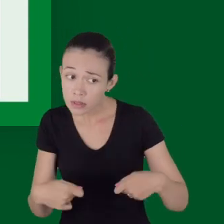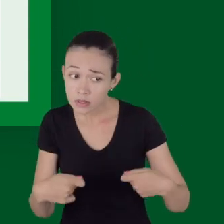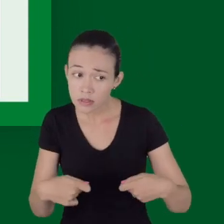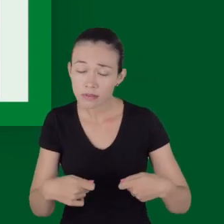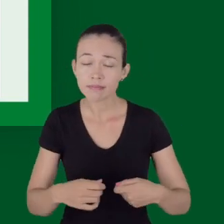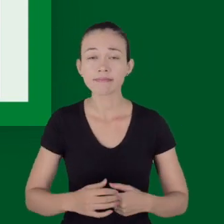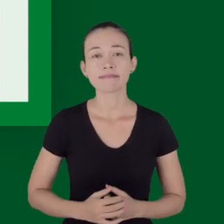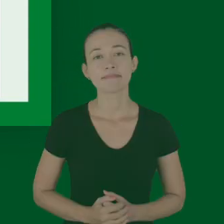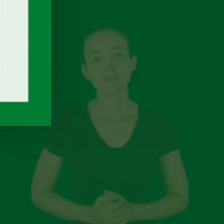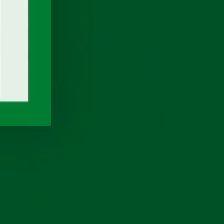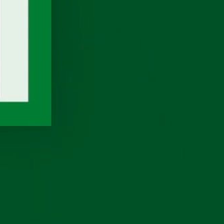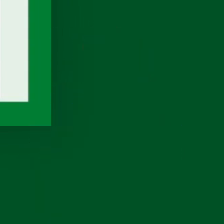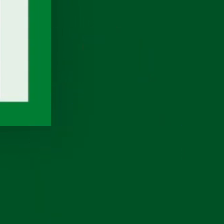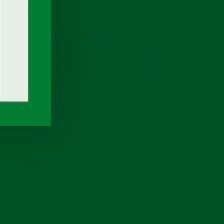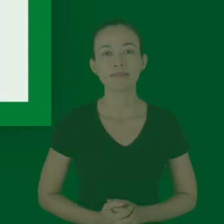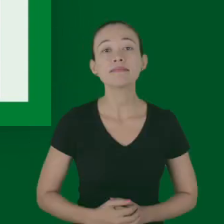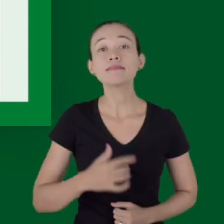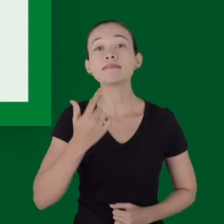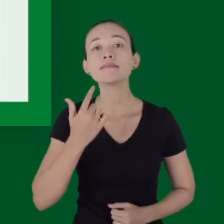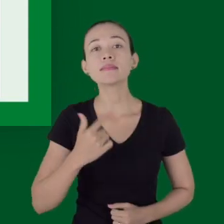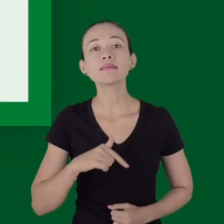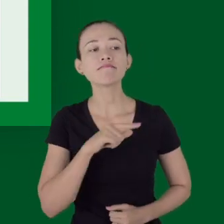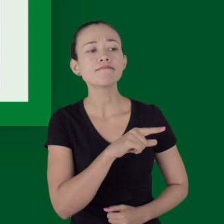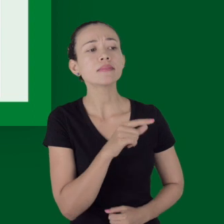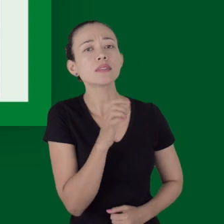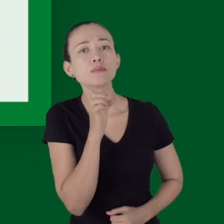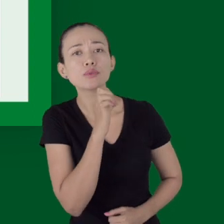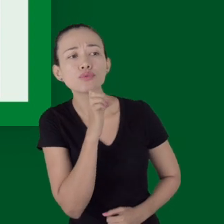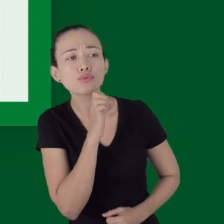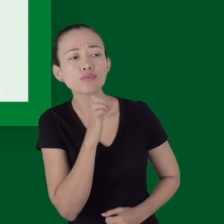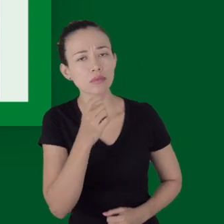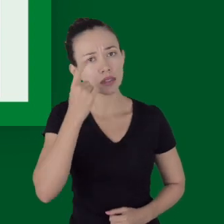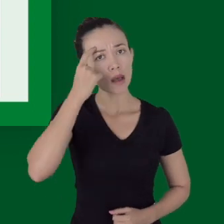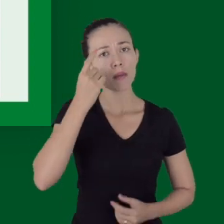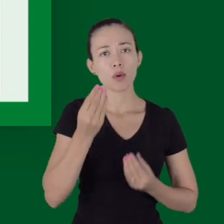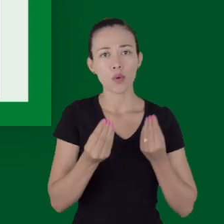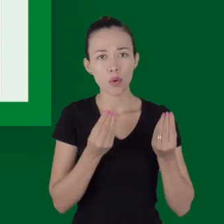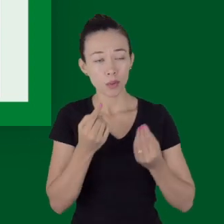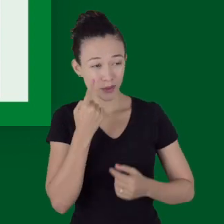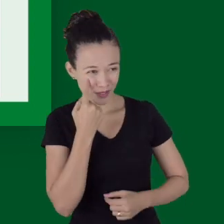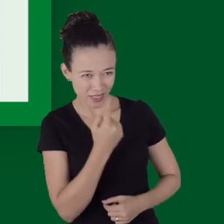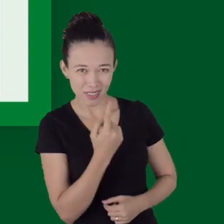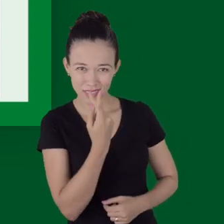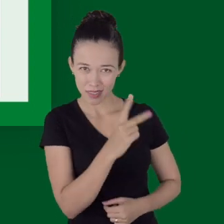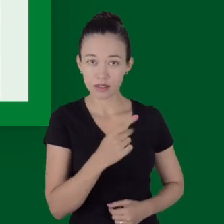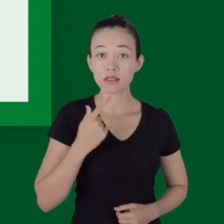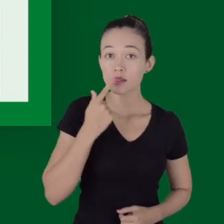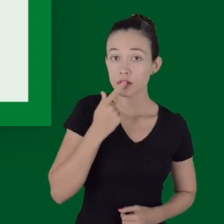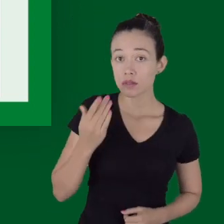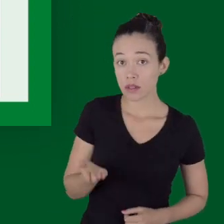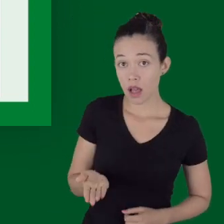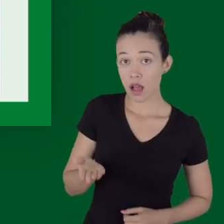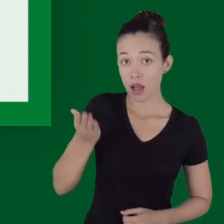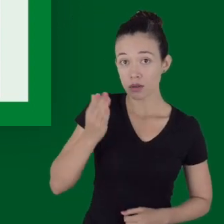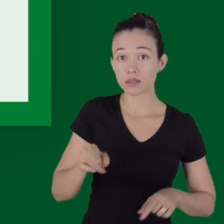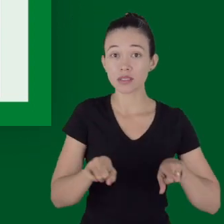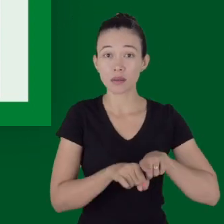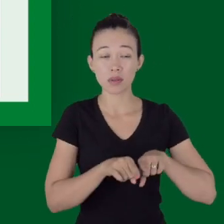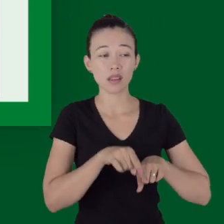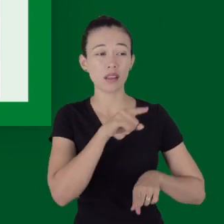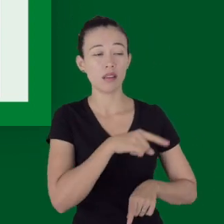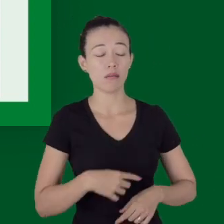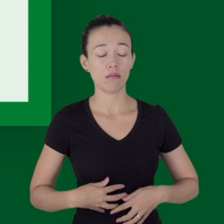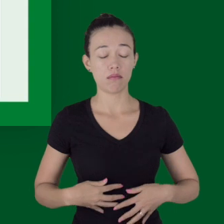de insulina. Sinais e sintomas de emergência são, além da glicose